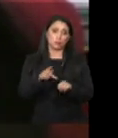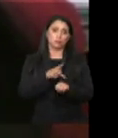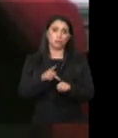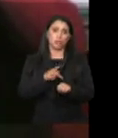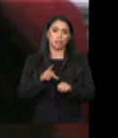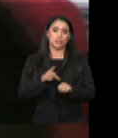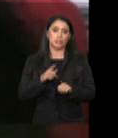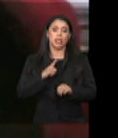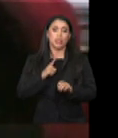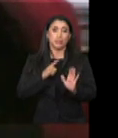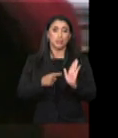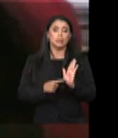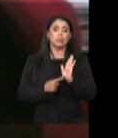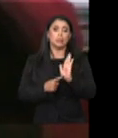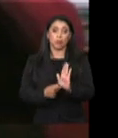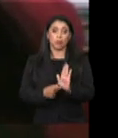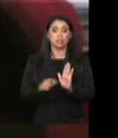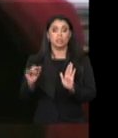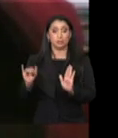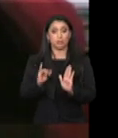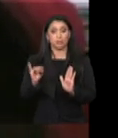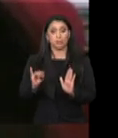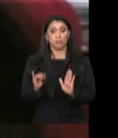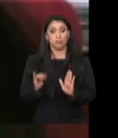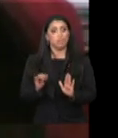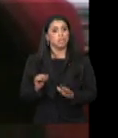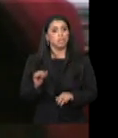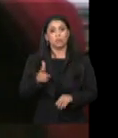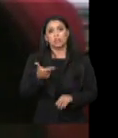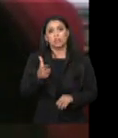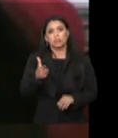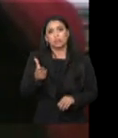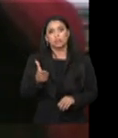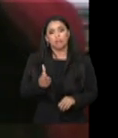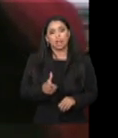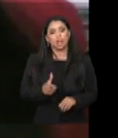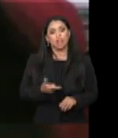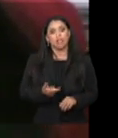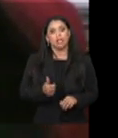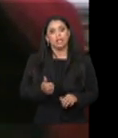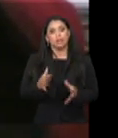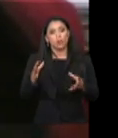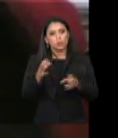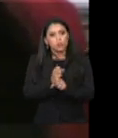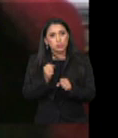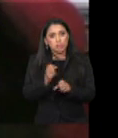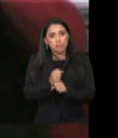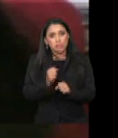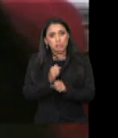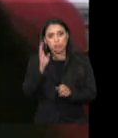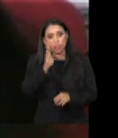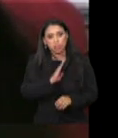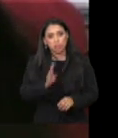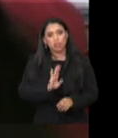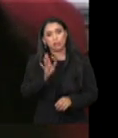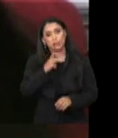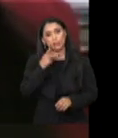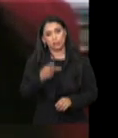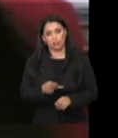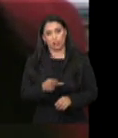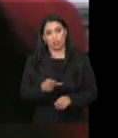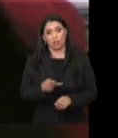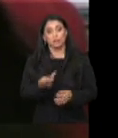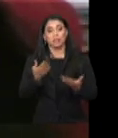que são estimados então uma vez que nunca foi realizado um censo Nacional como Aqui foram explicitados diversas vezes